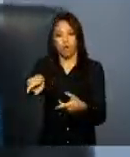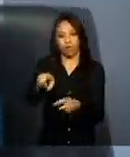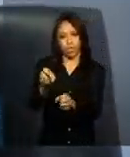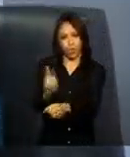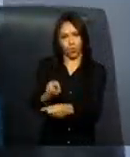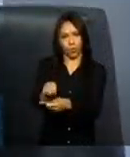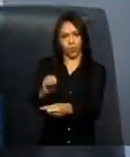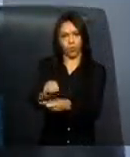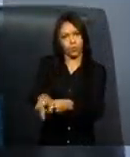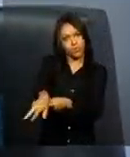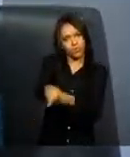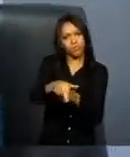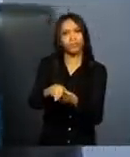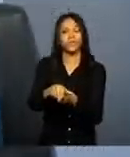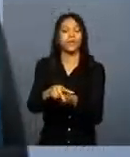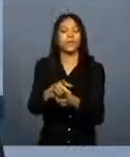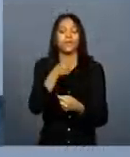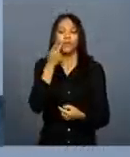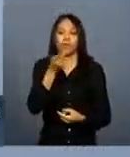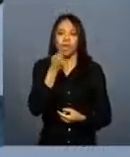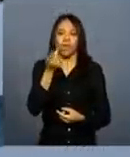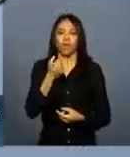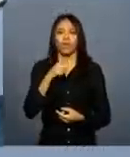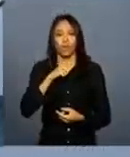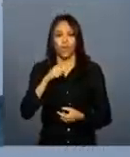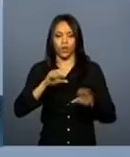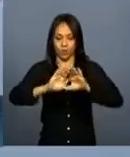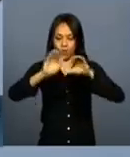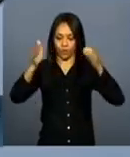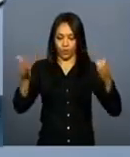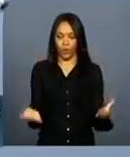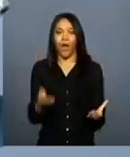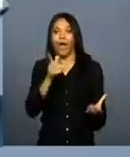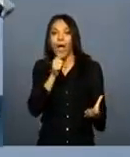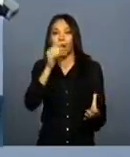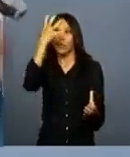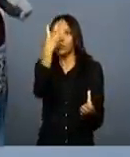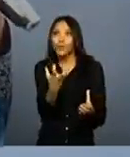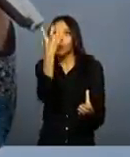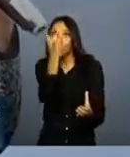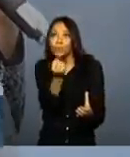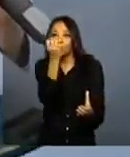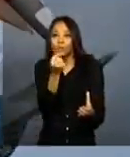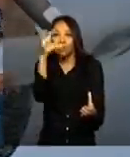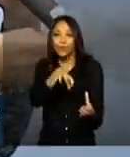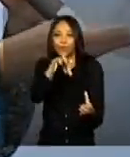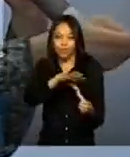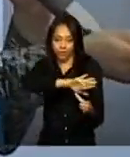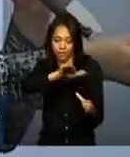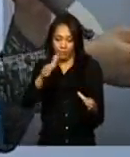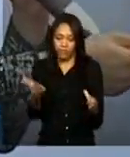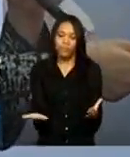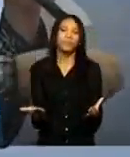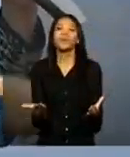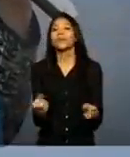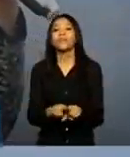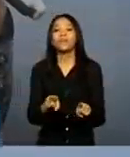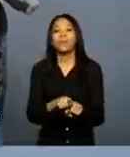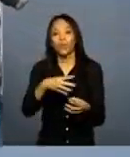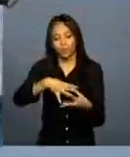aquele monte de coisa que se dizia aqui. Eu estou com a cisterna produzindo coentro, para desespero aí dos gaúchos que não gostam de